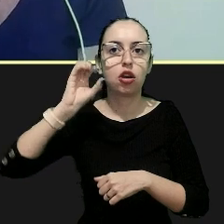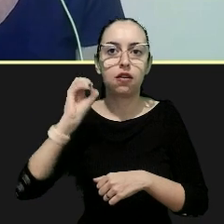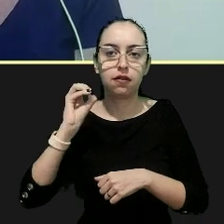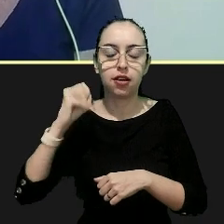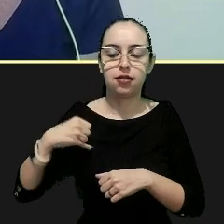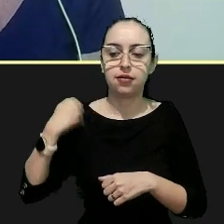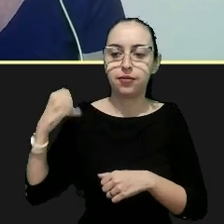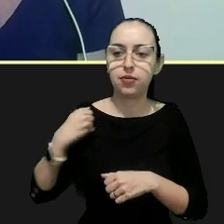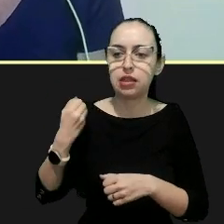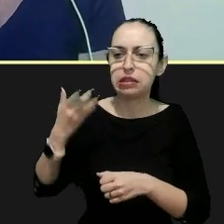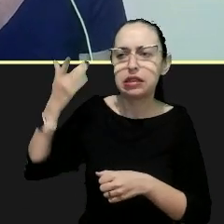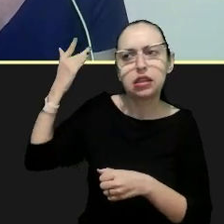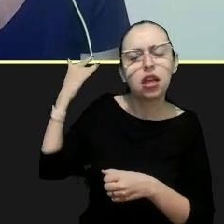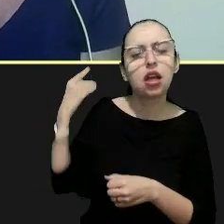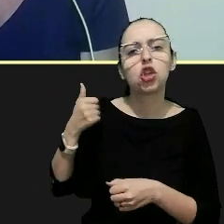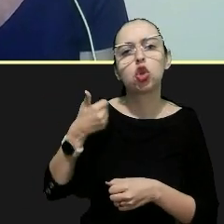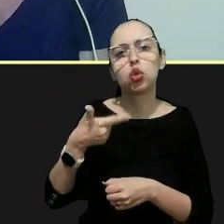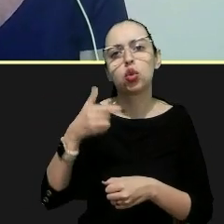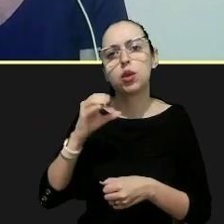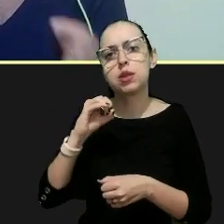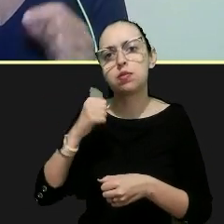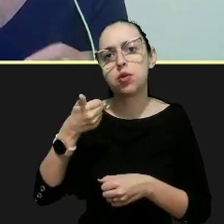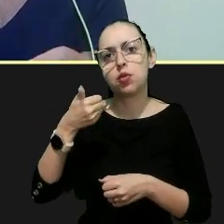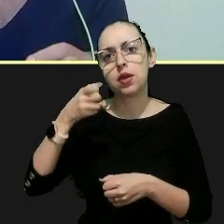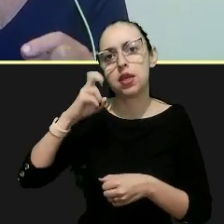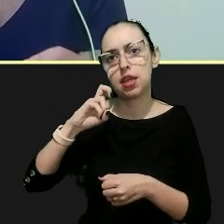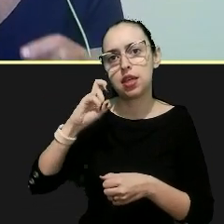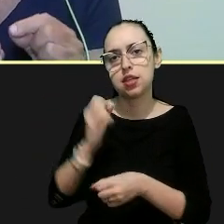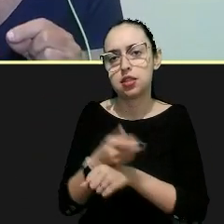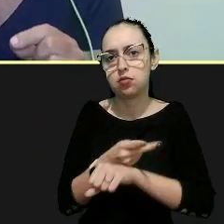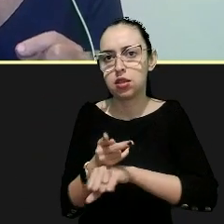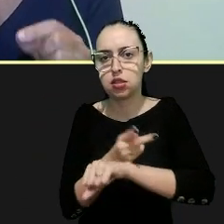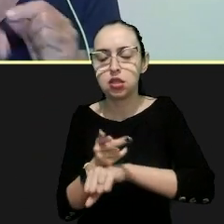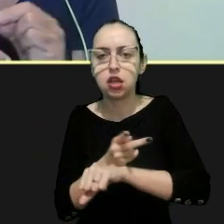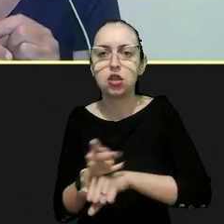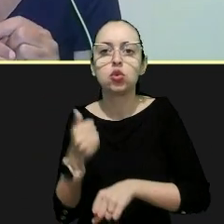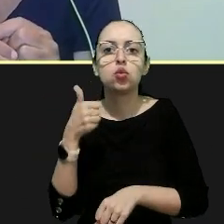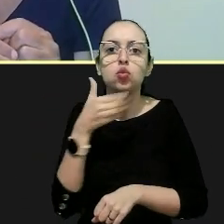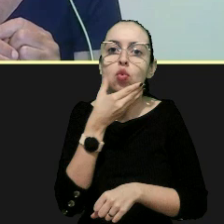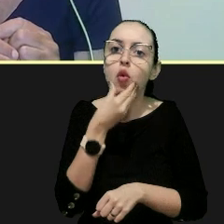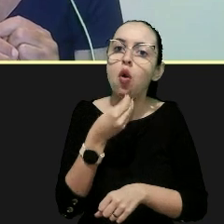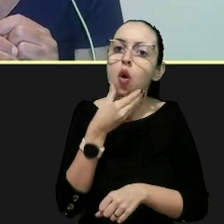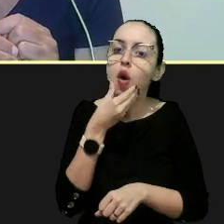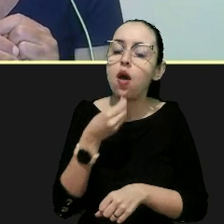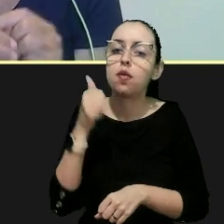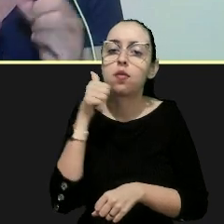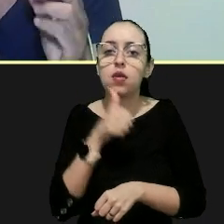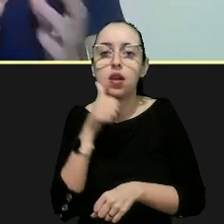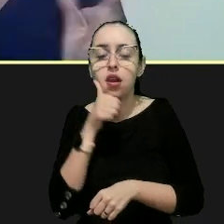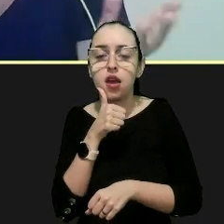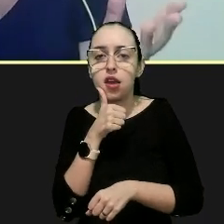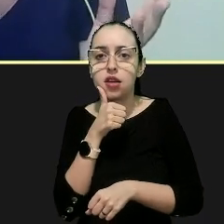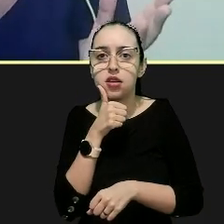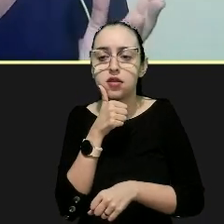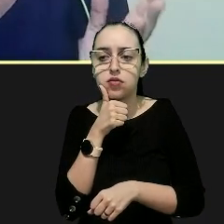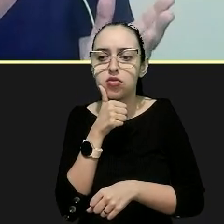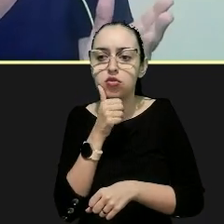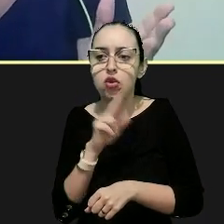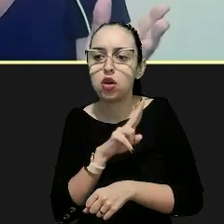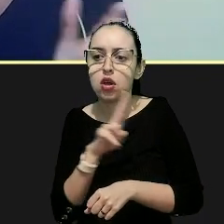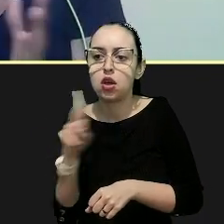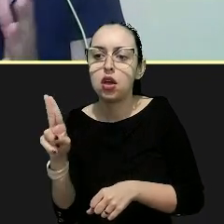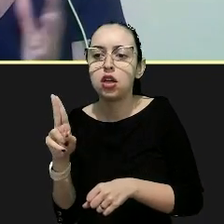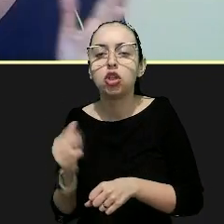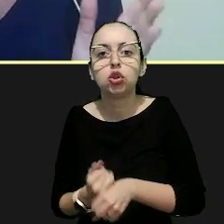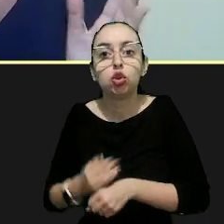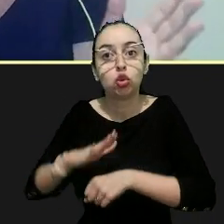Desde 2015, eu pesquiso homens e mulheres de